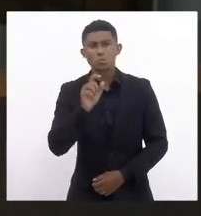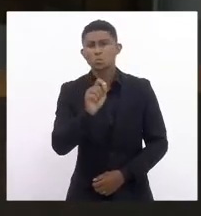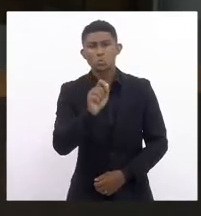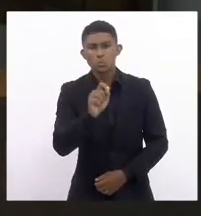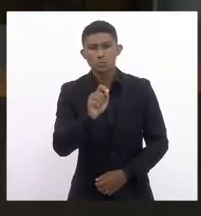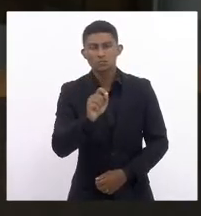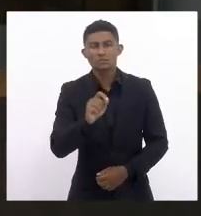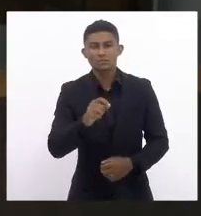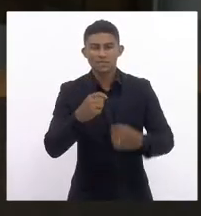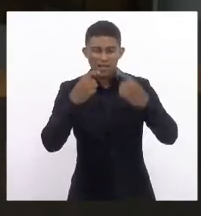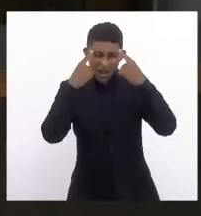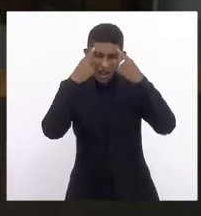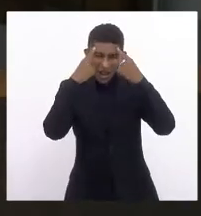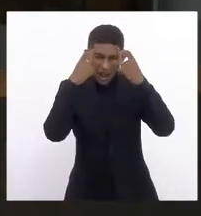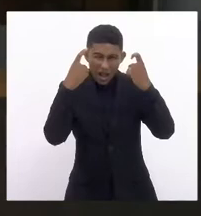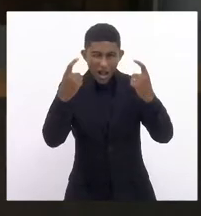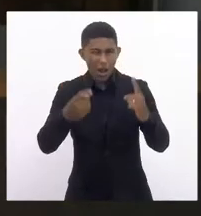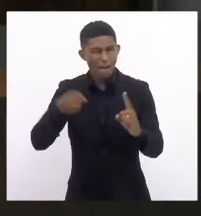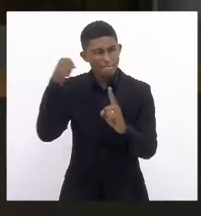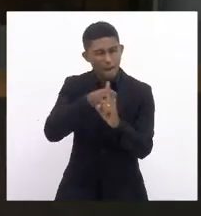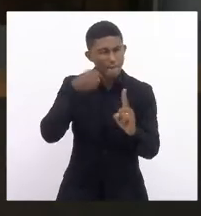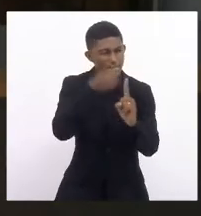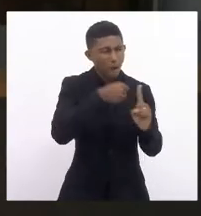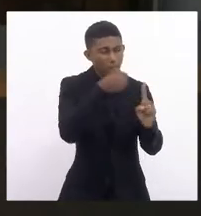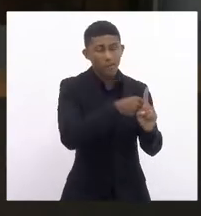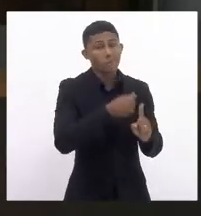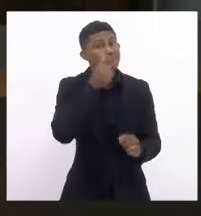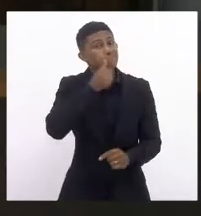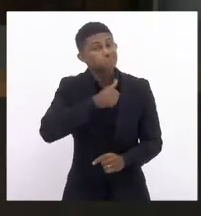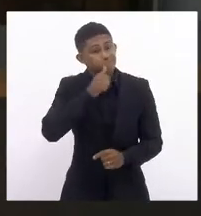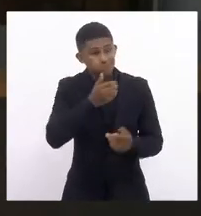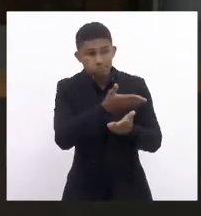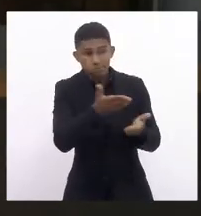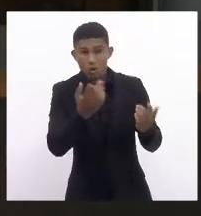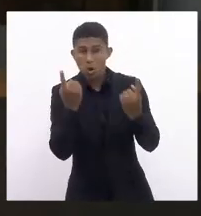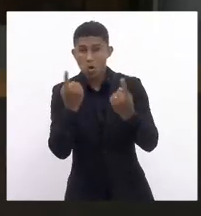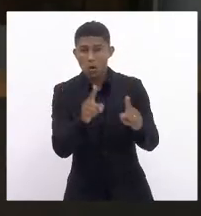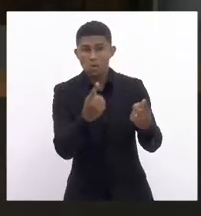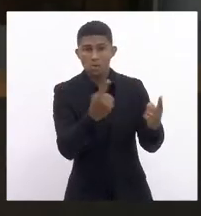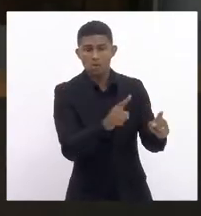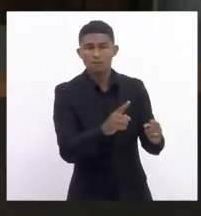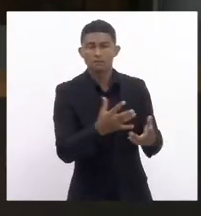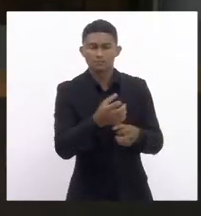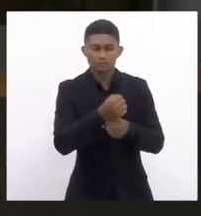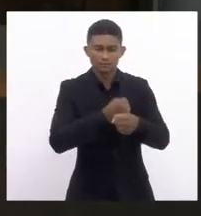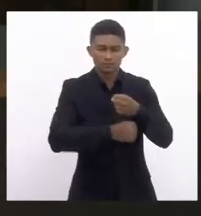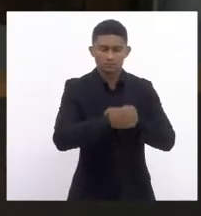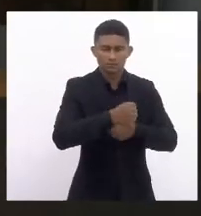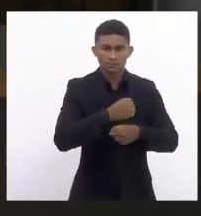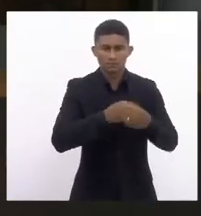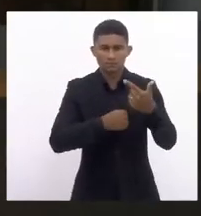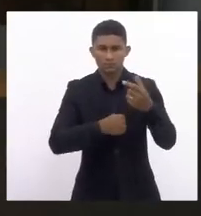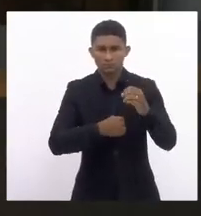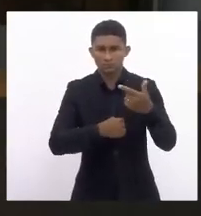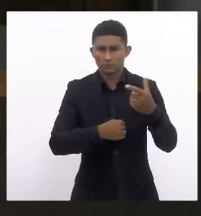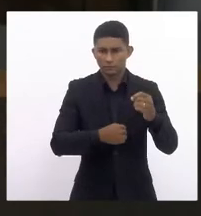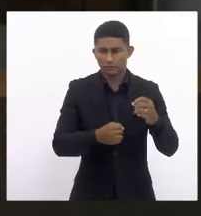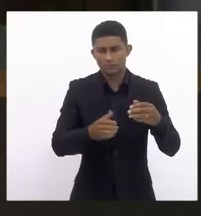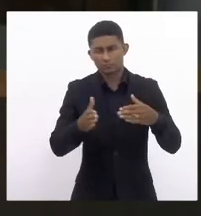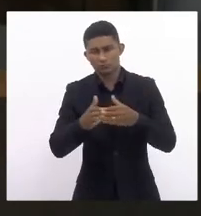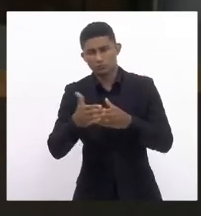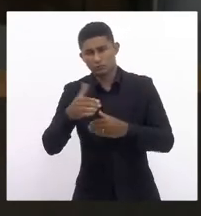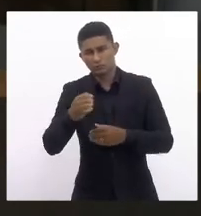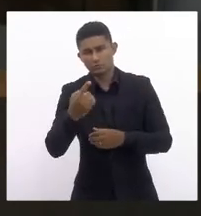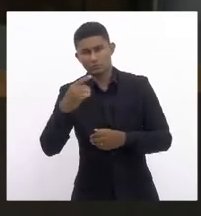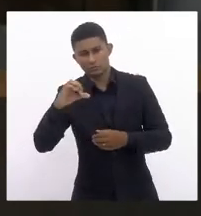casos de agressão às mulheres que foram contabilizados entre 2020 e 2019.